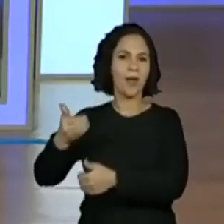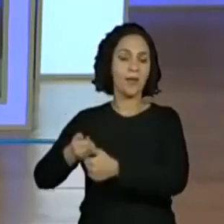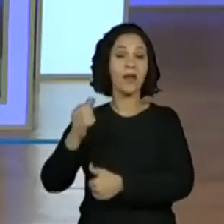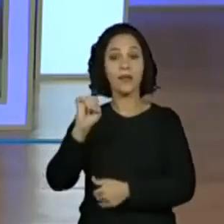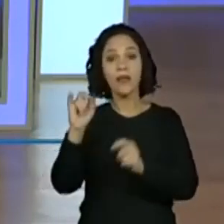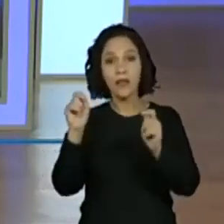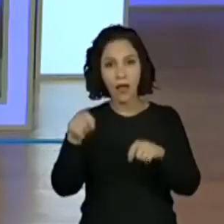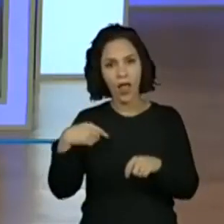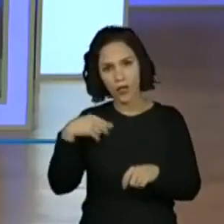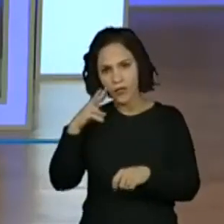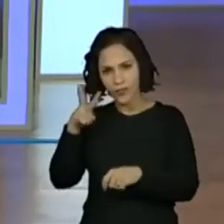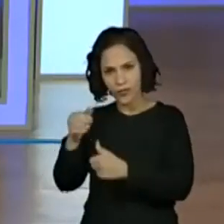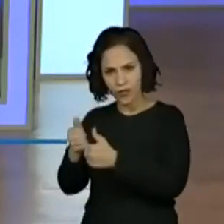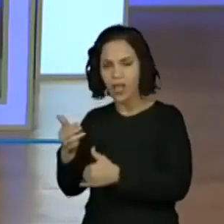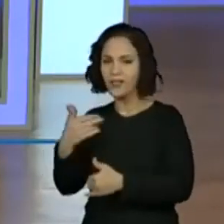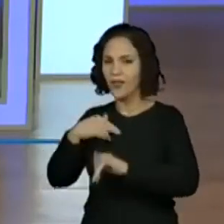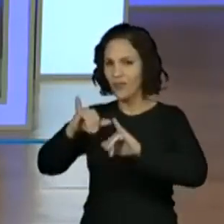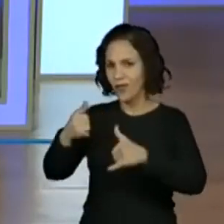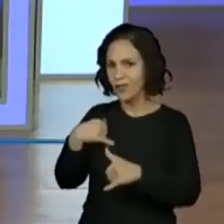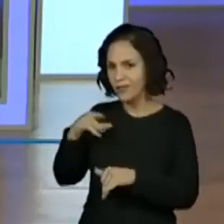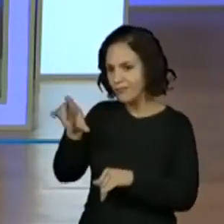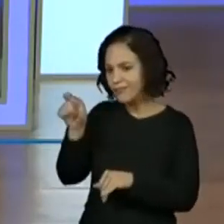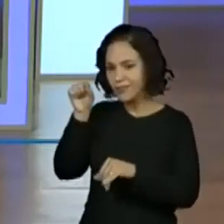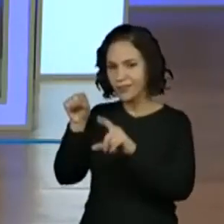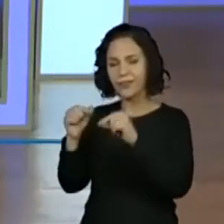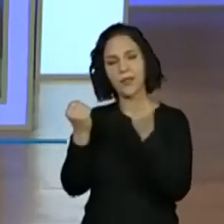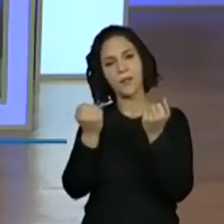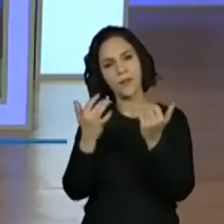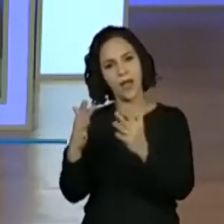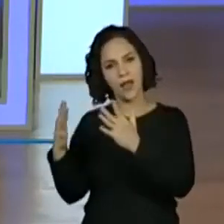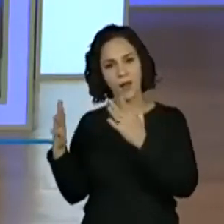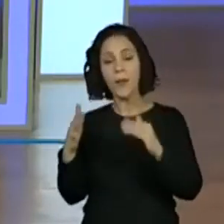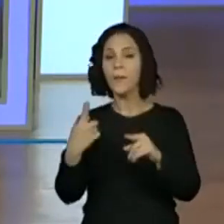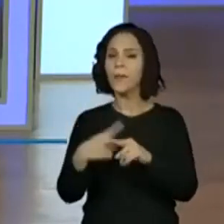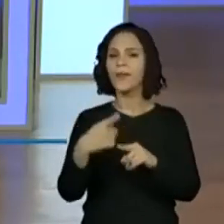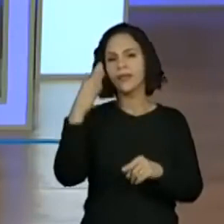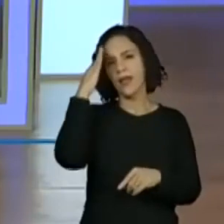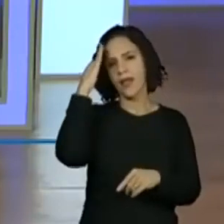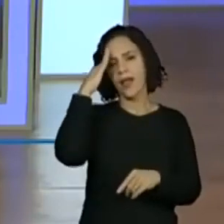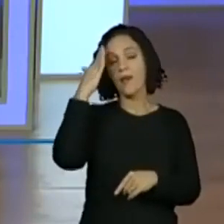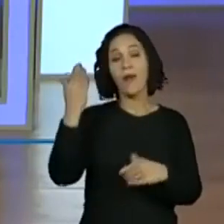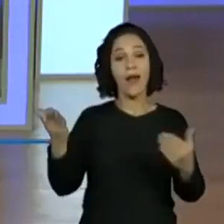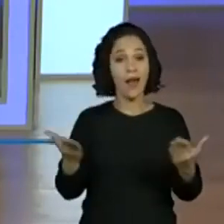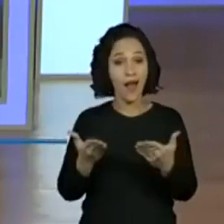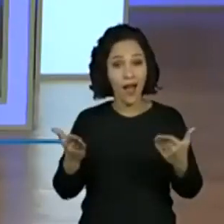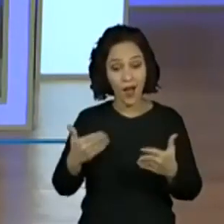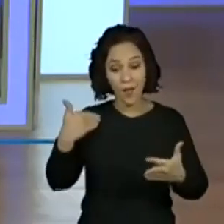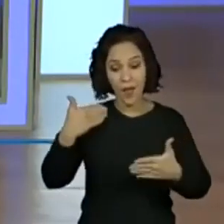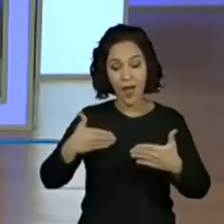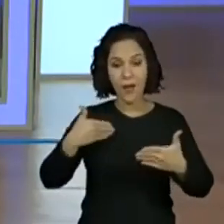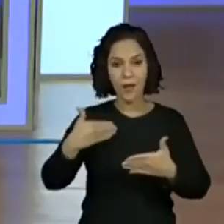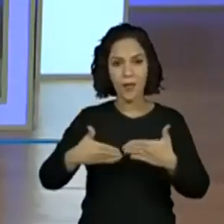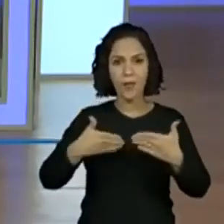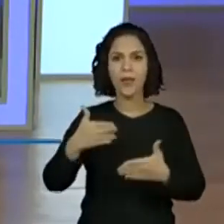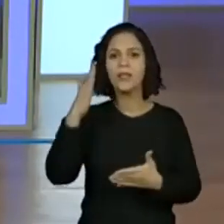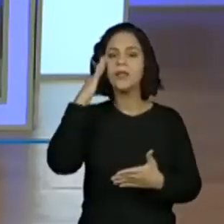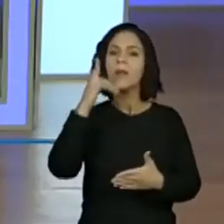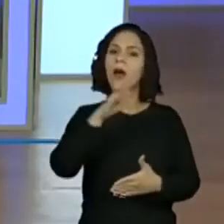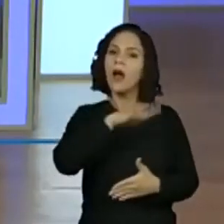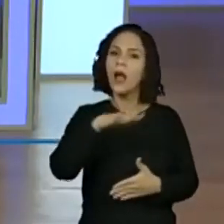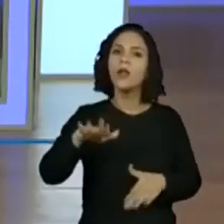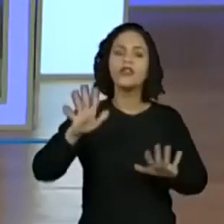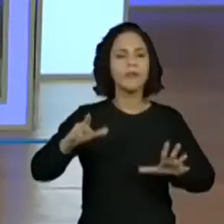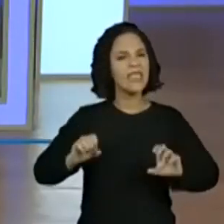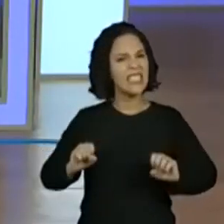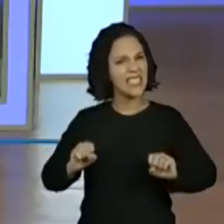que der para dar uma olhada no chat, nós Sim. vamos parabenizar, né? Porque a gente sabe que essa altura do campeonato, o quanto que nossos estudantes já